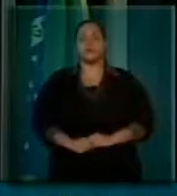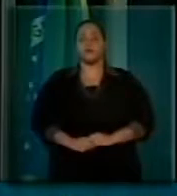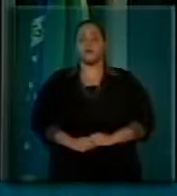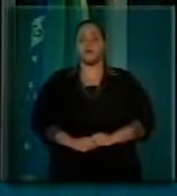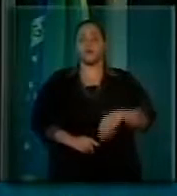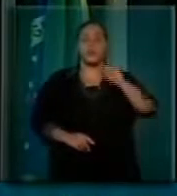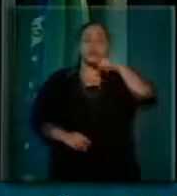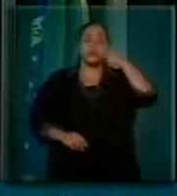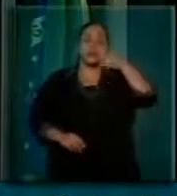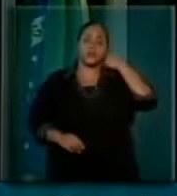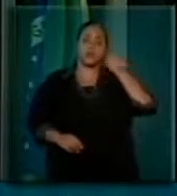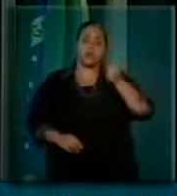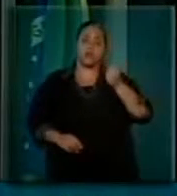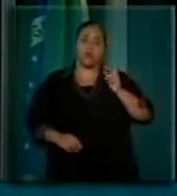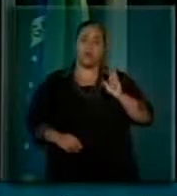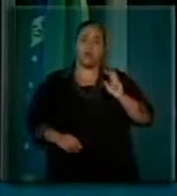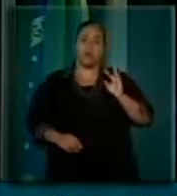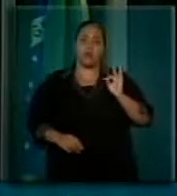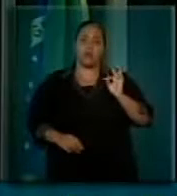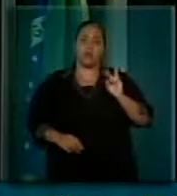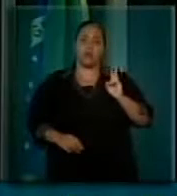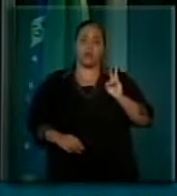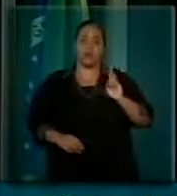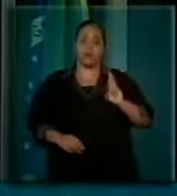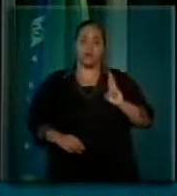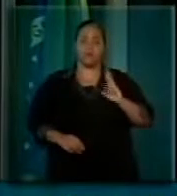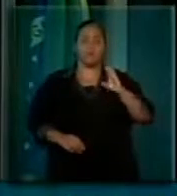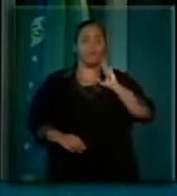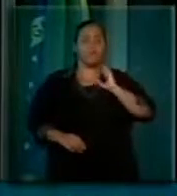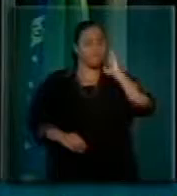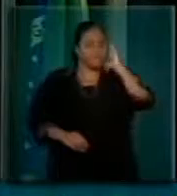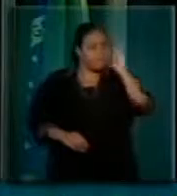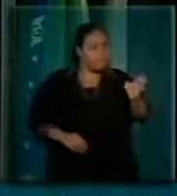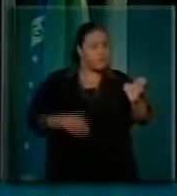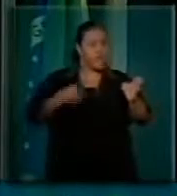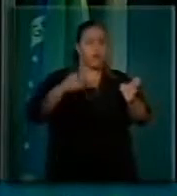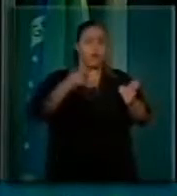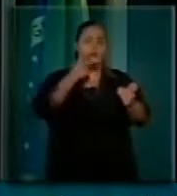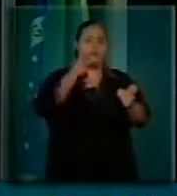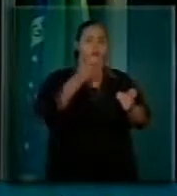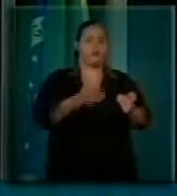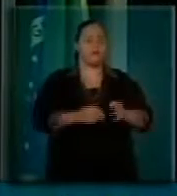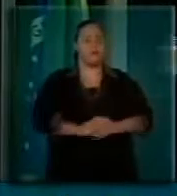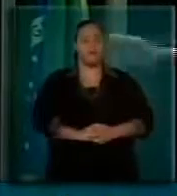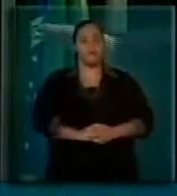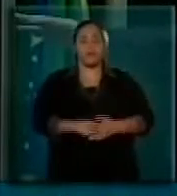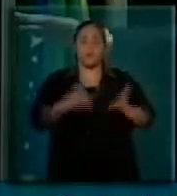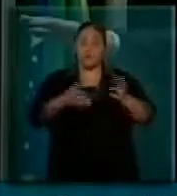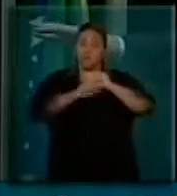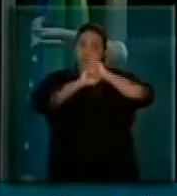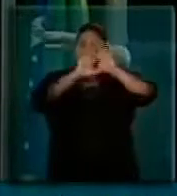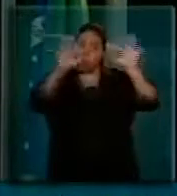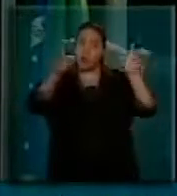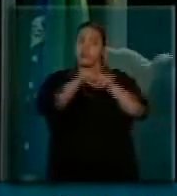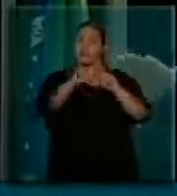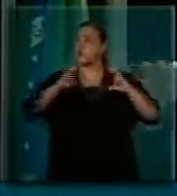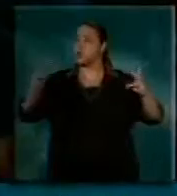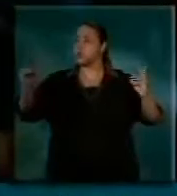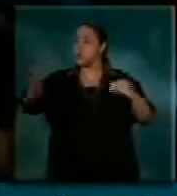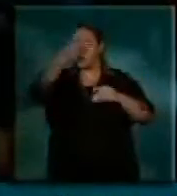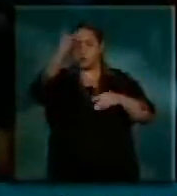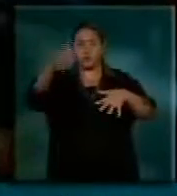Senador Arthur Vigílio, especialmente para Vossa Excelência eu quero dizer, e esclarecer a todo o